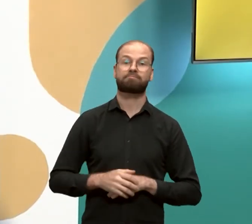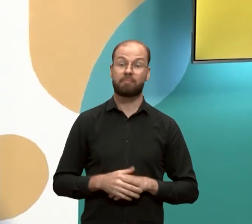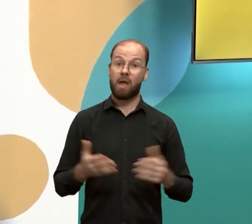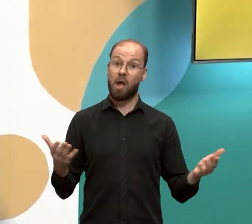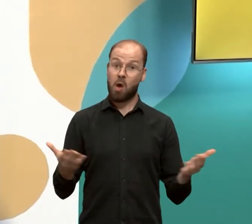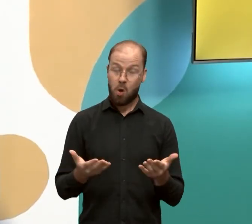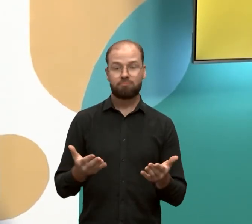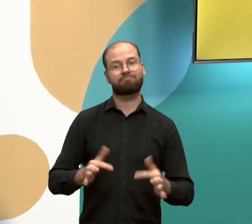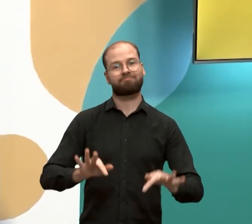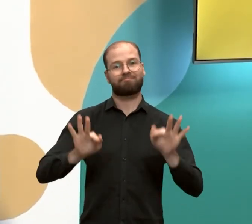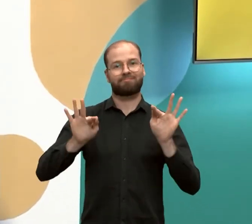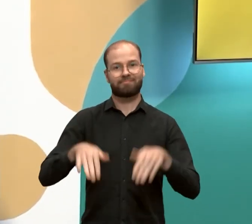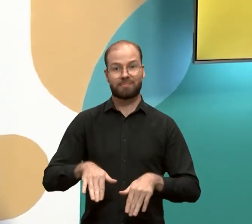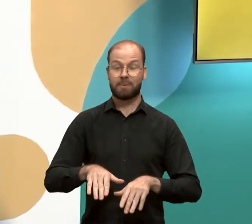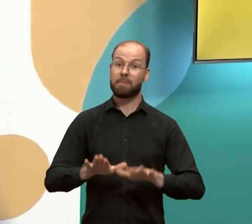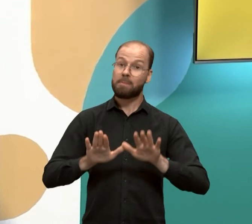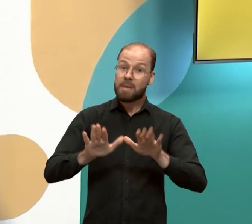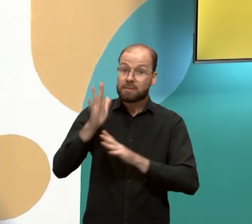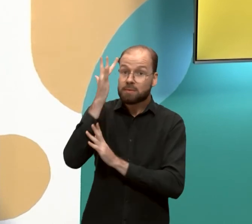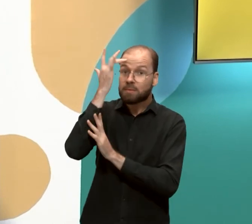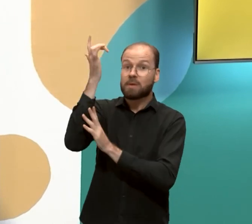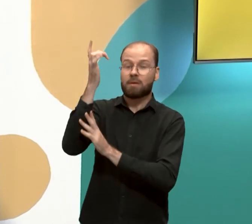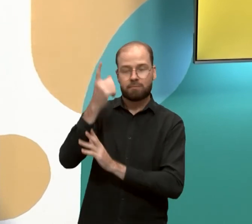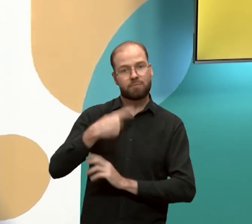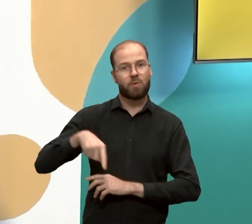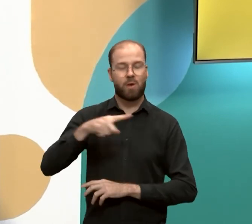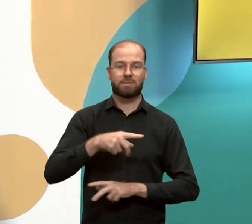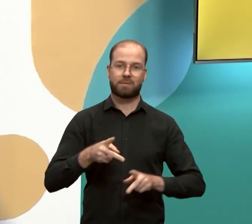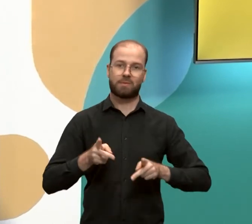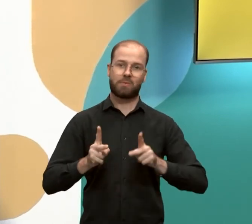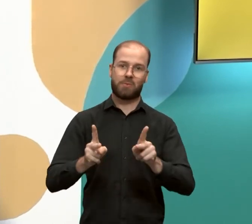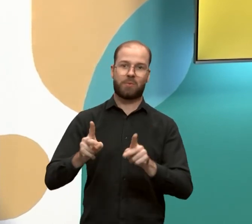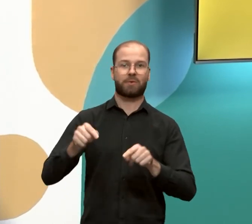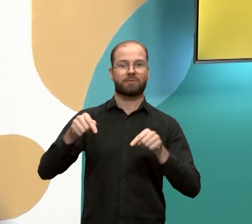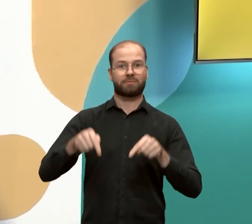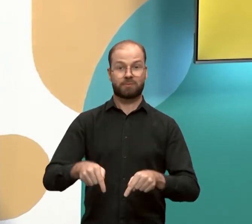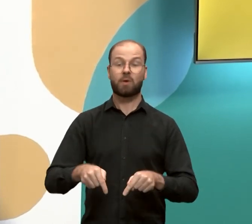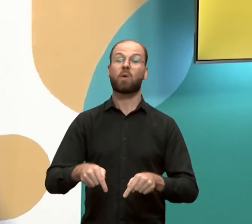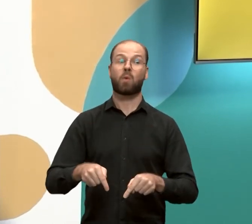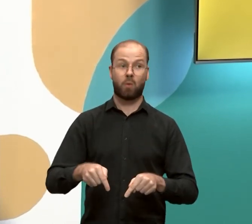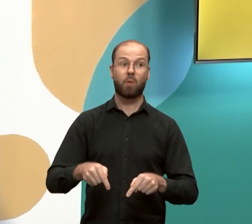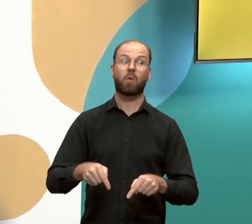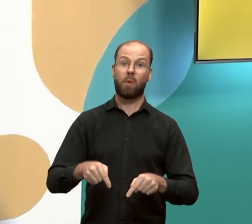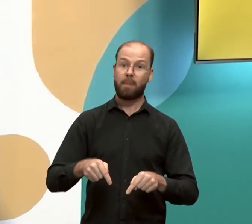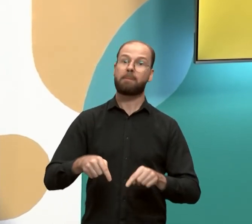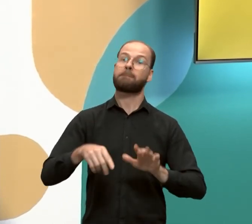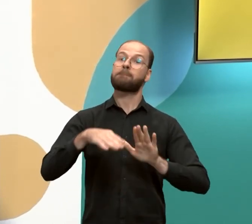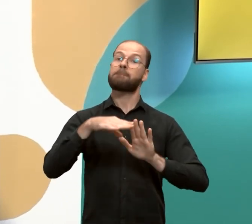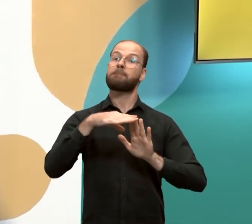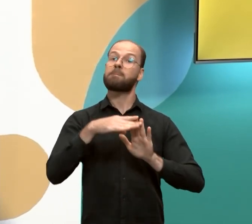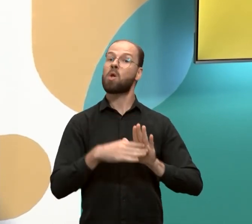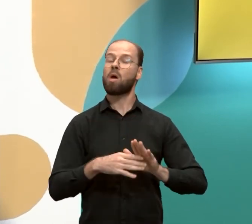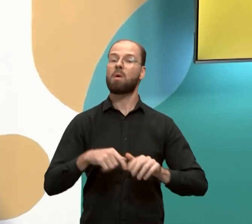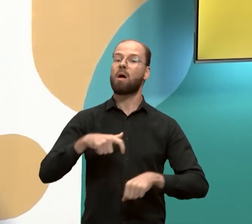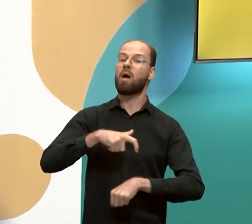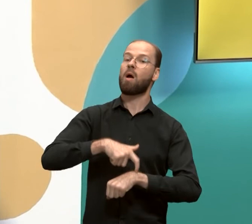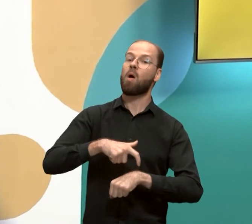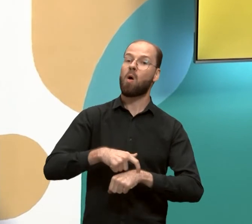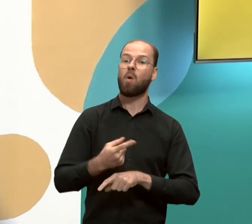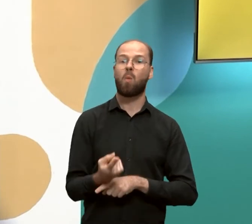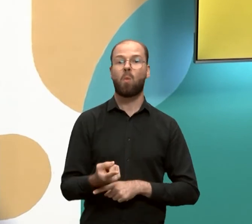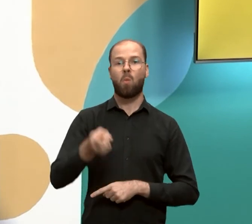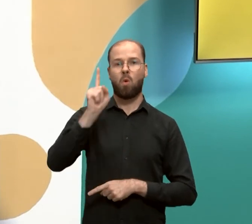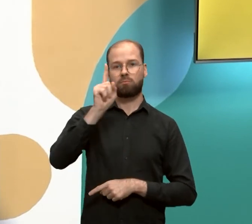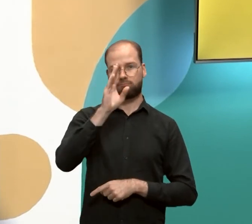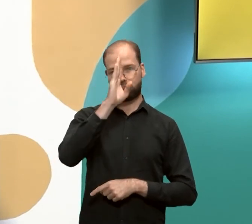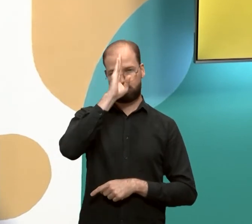fica por aqui, mas amanhã estamos de volta com nosso programa a 13h em